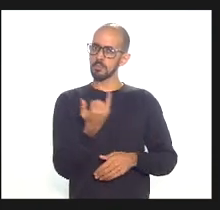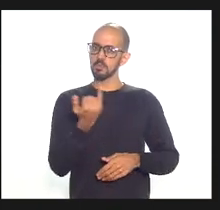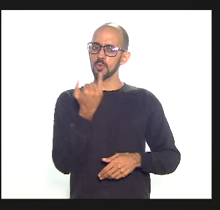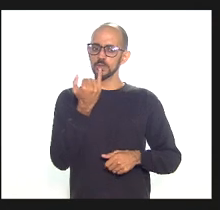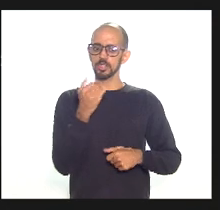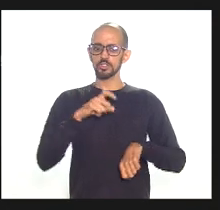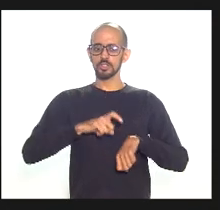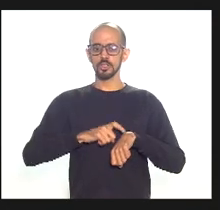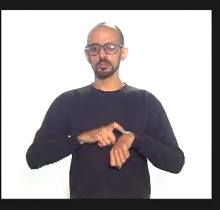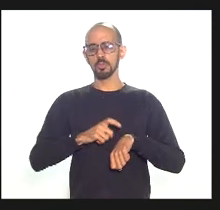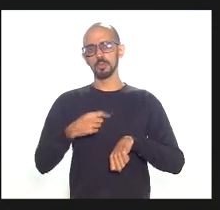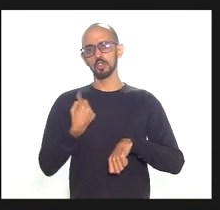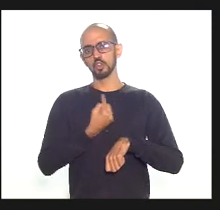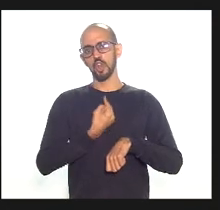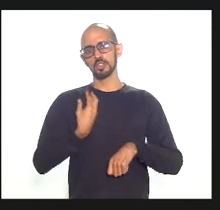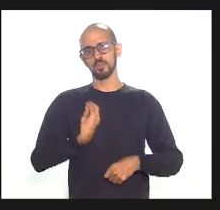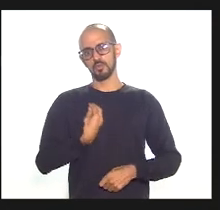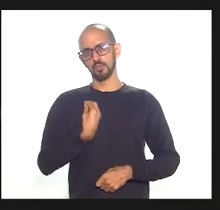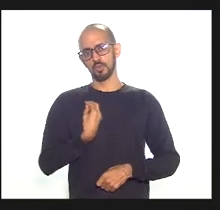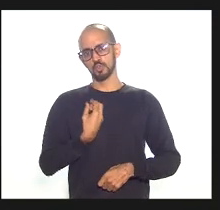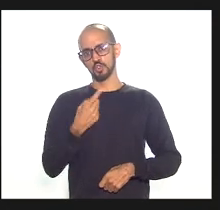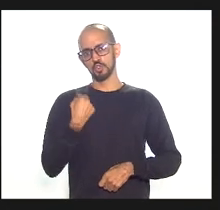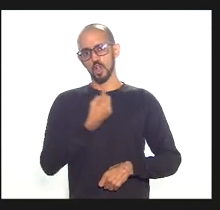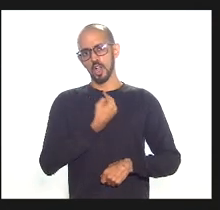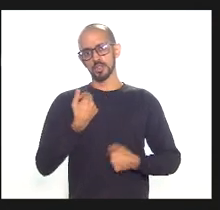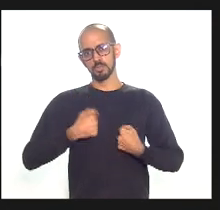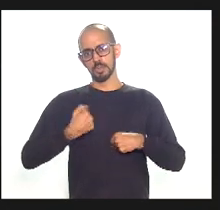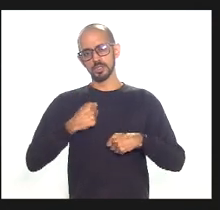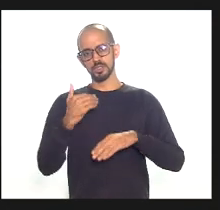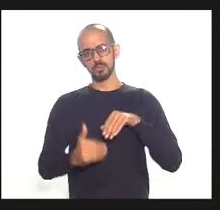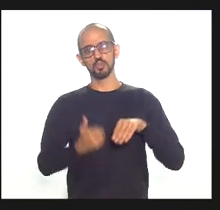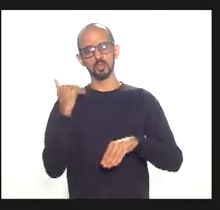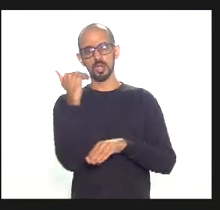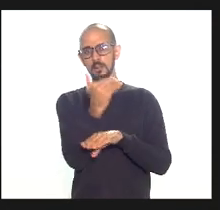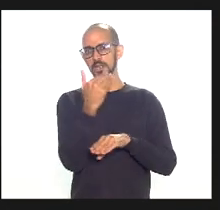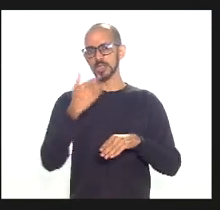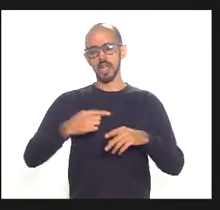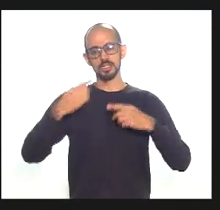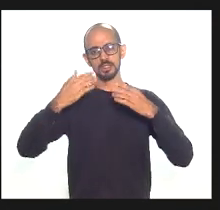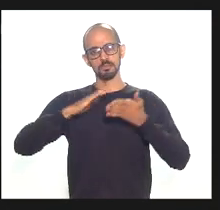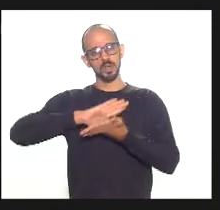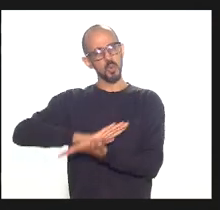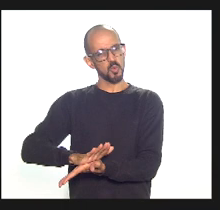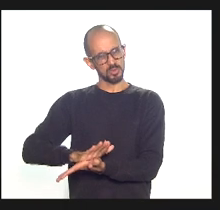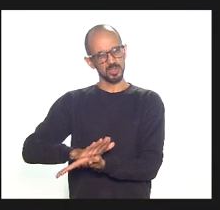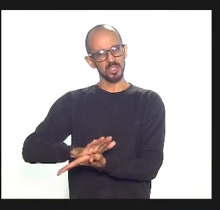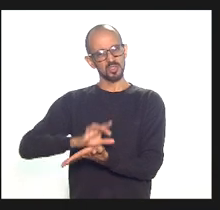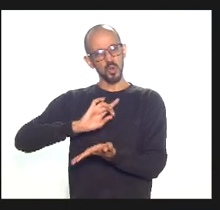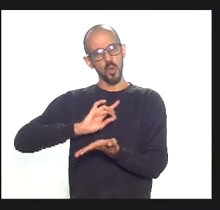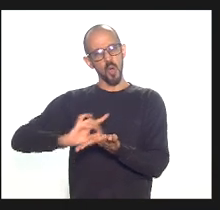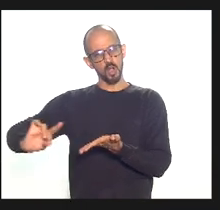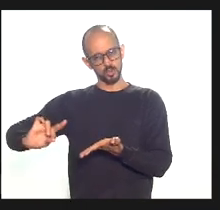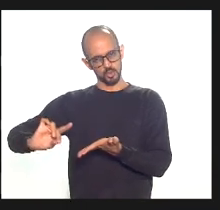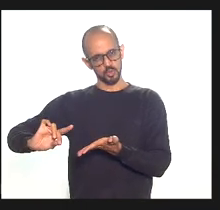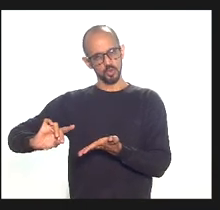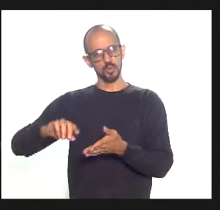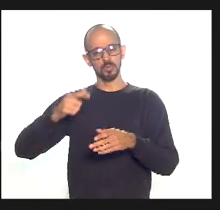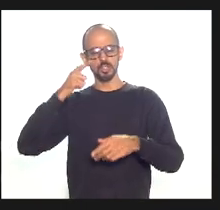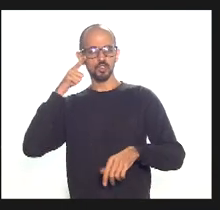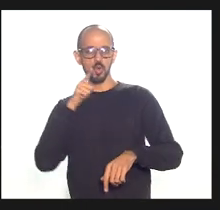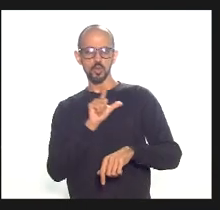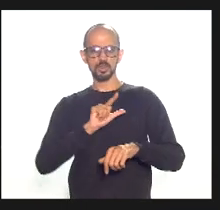momento que a gente vive. Nós precisamos ultrapassar esse preconceito, esse ódio, para que a